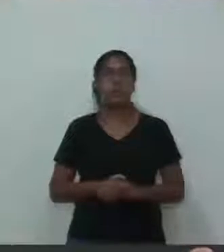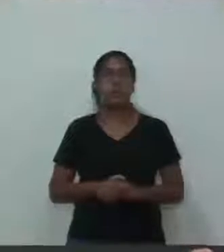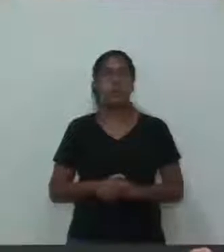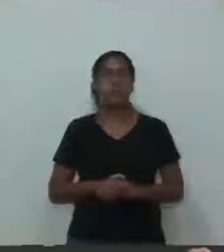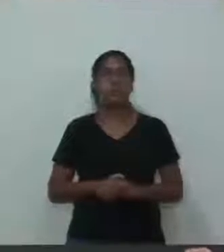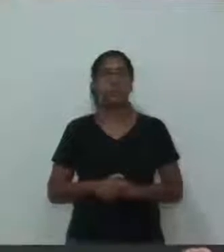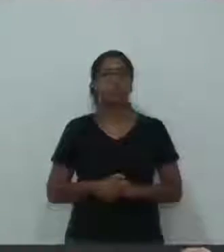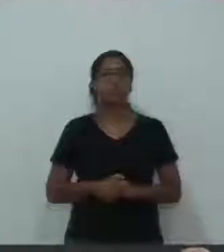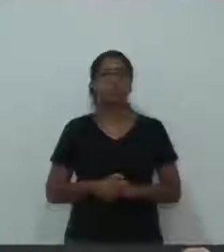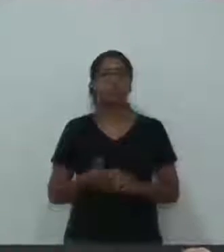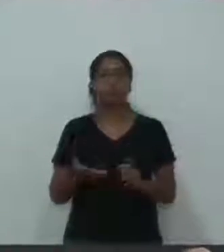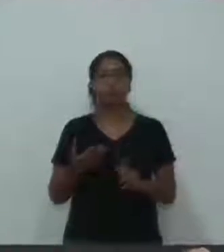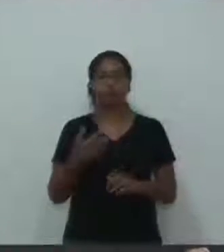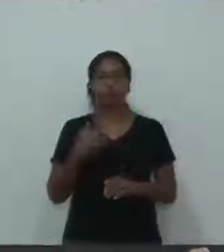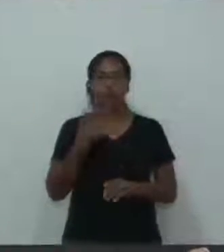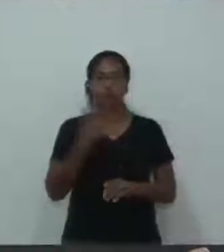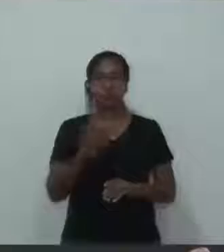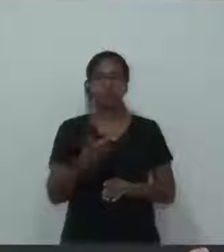Então, vamos lá.